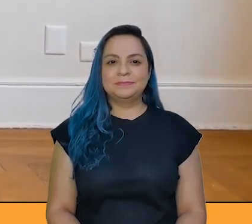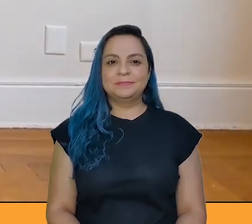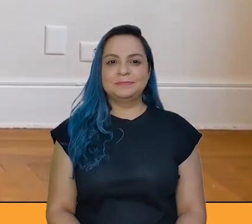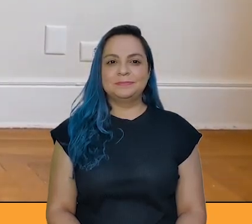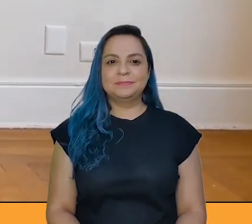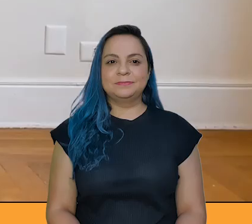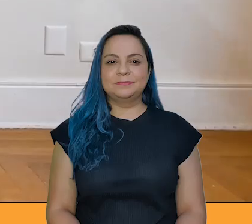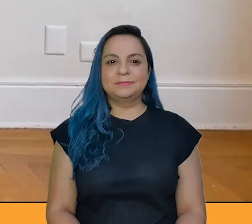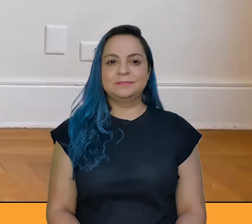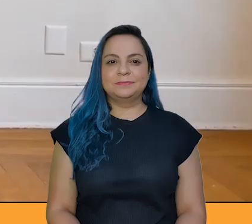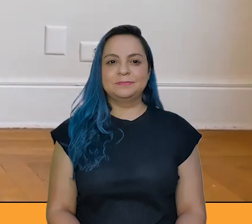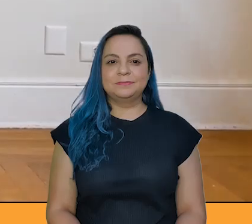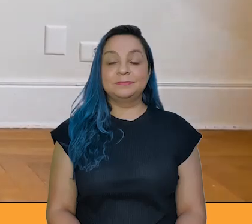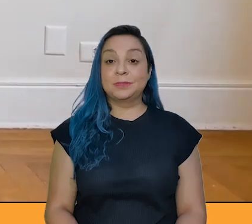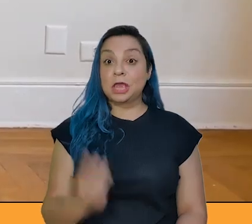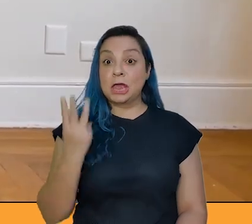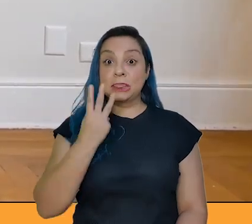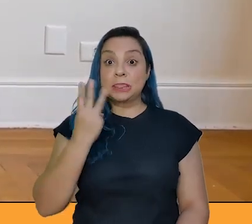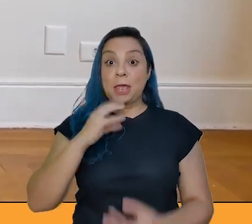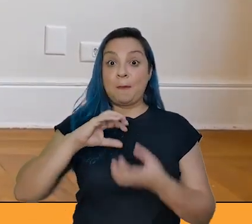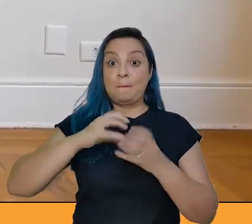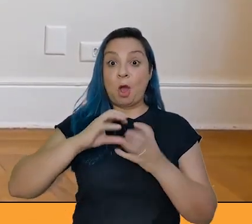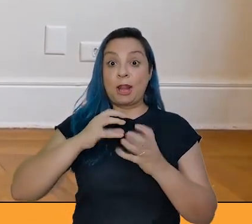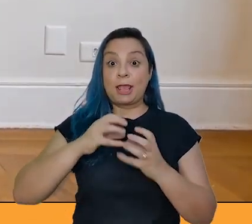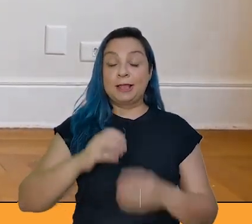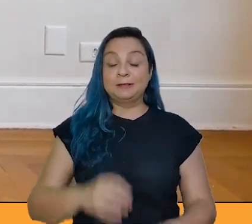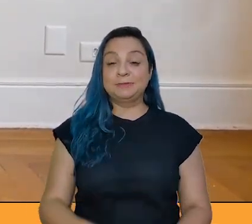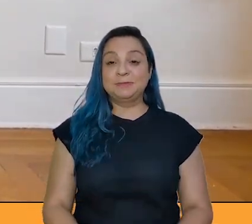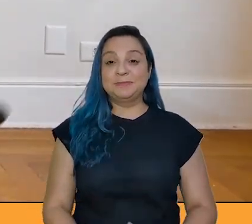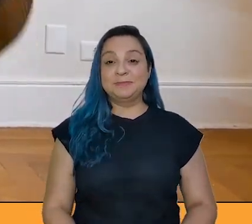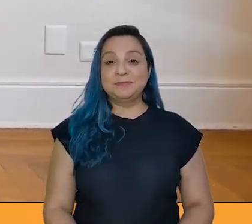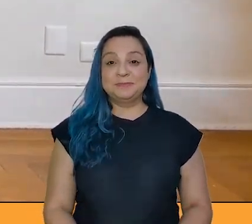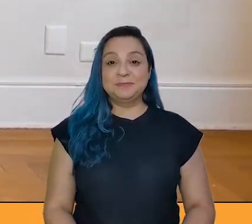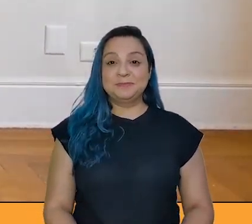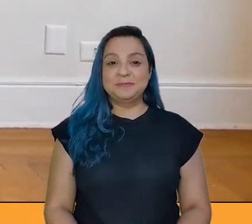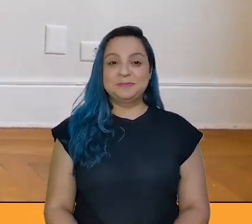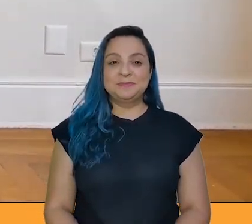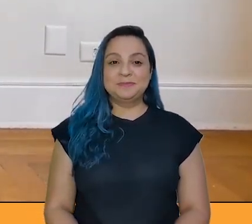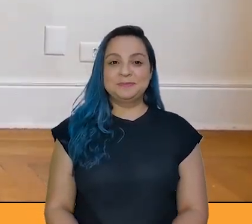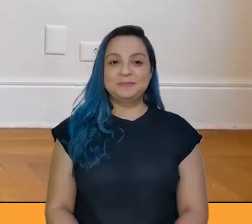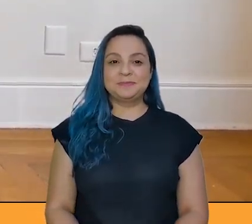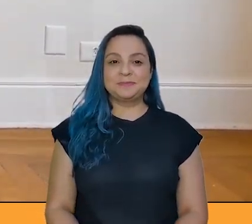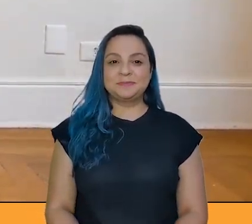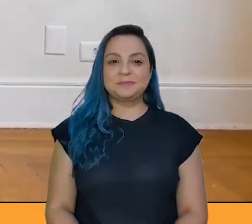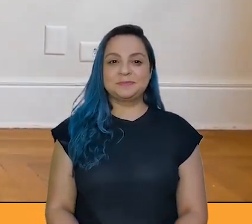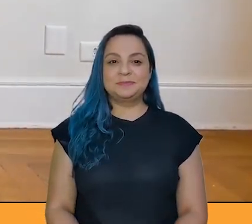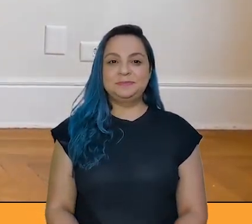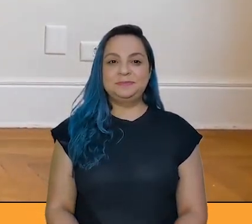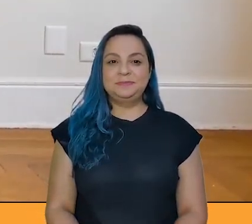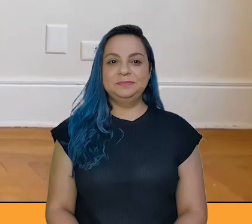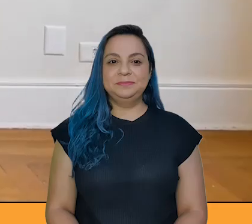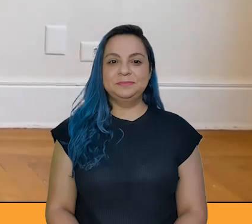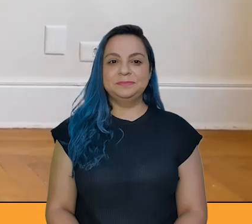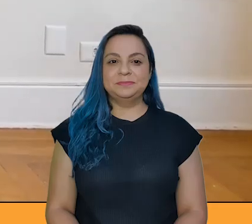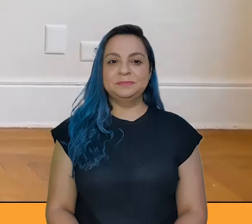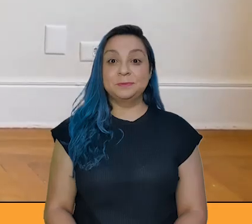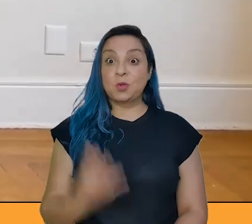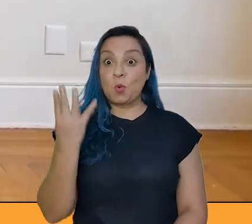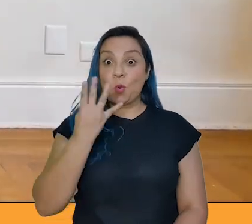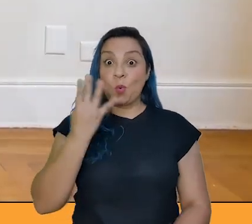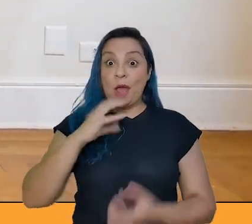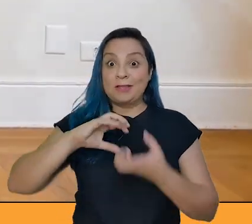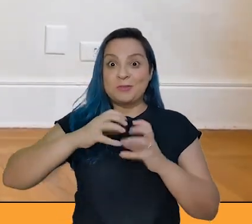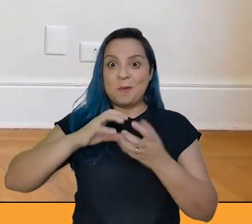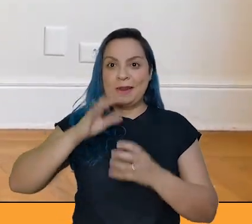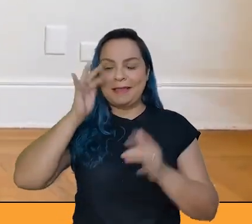Move os braços e as pernas para os lados, pisa para trás e na frente, e faz uma onda com os braços. Move os braços e